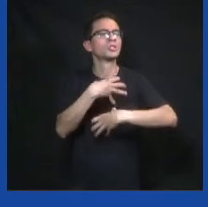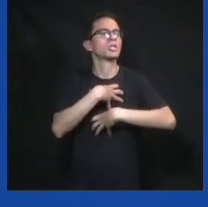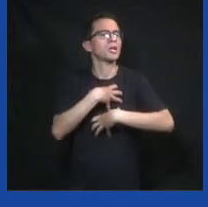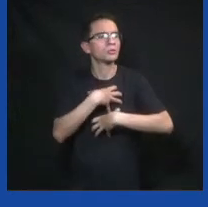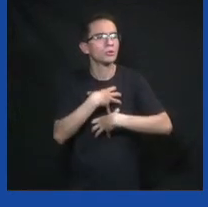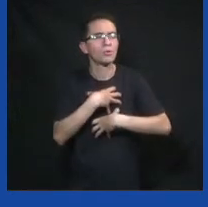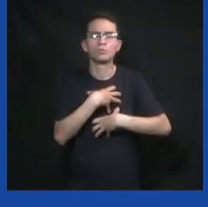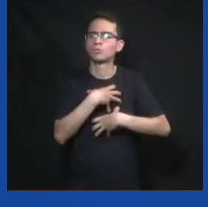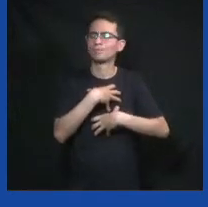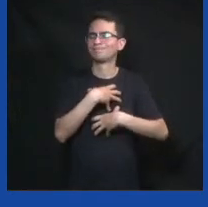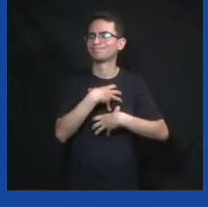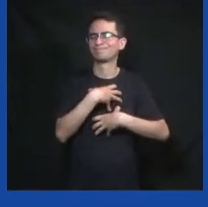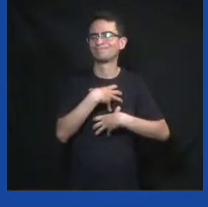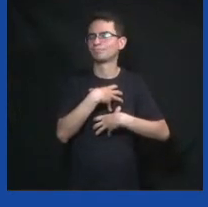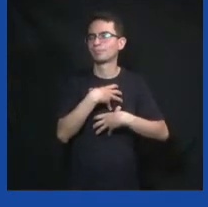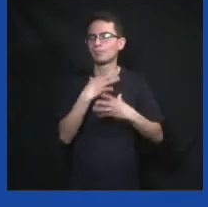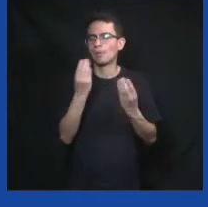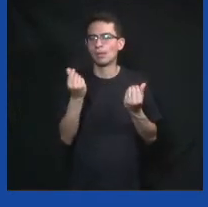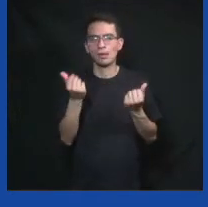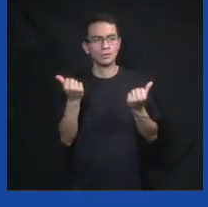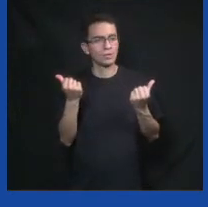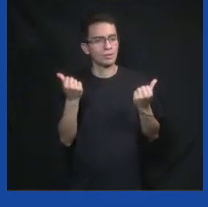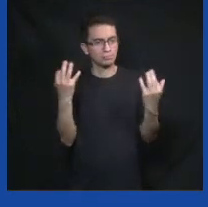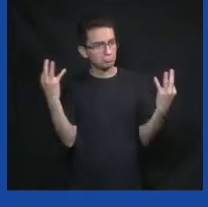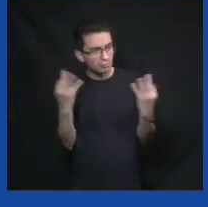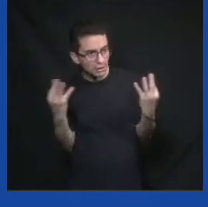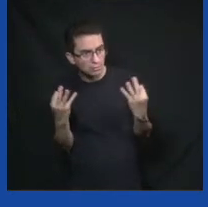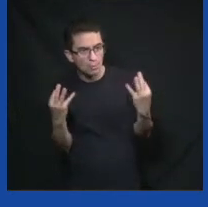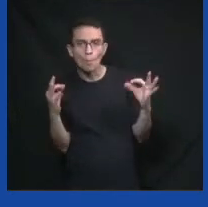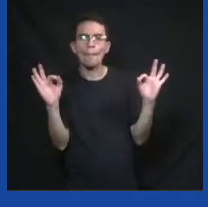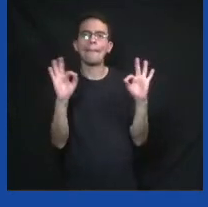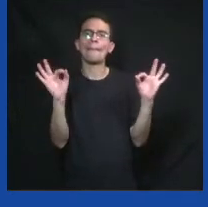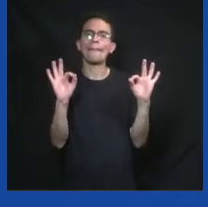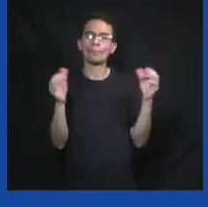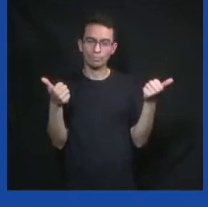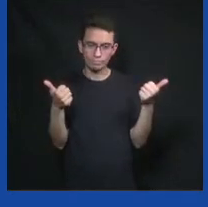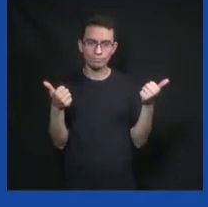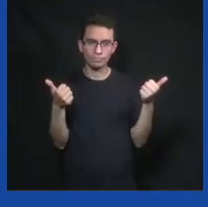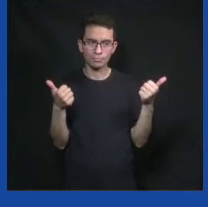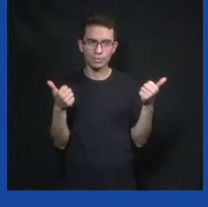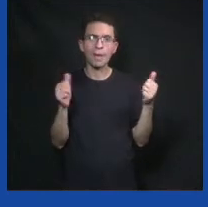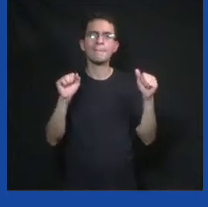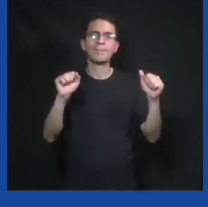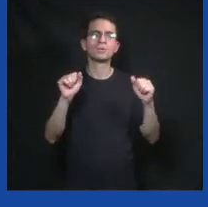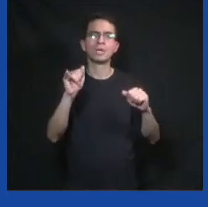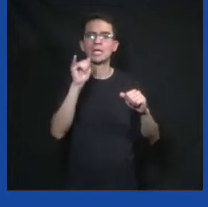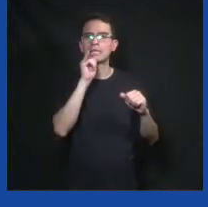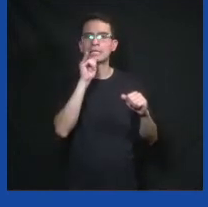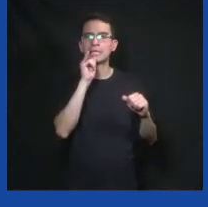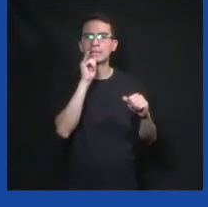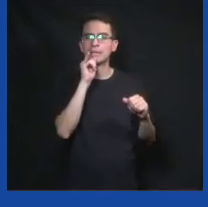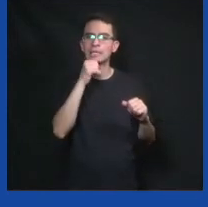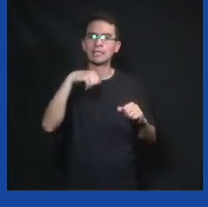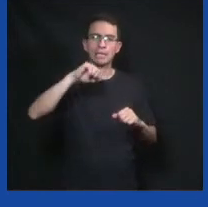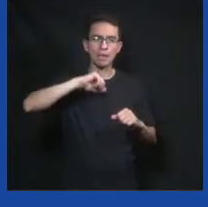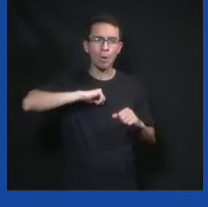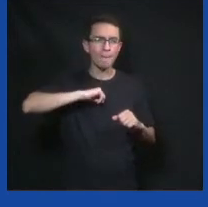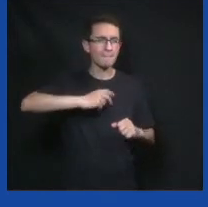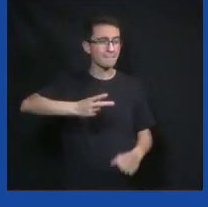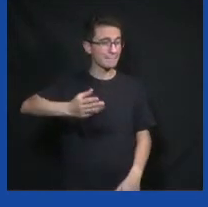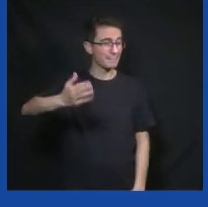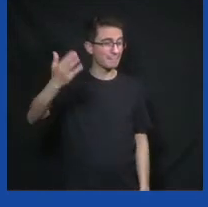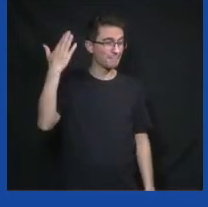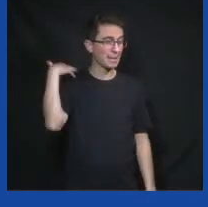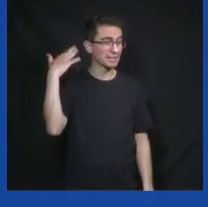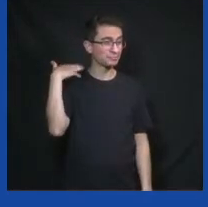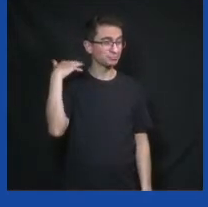uma maneira. Não é exclusivo, e eu posso até ser taxado de ser das antigas,